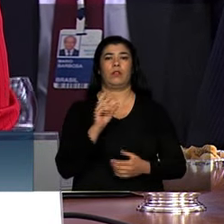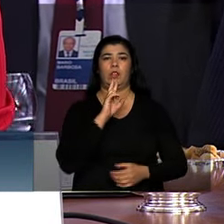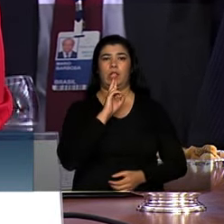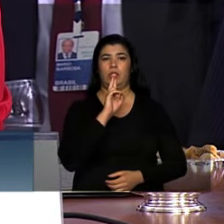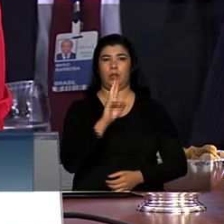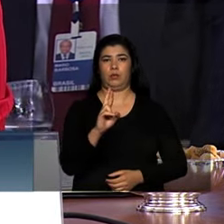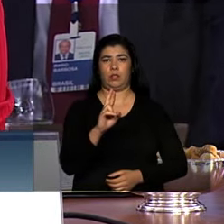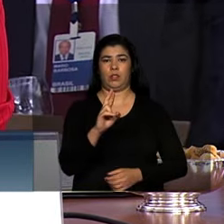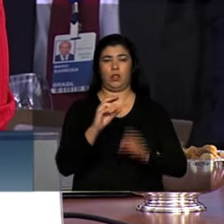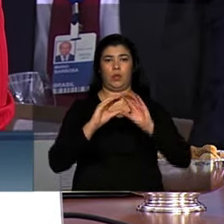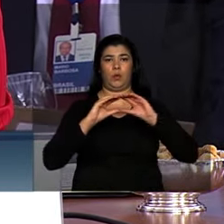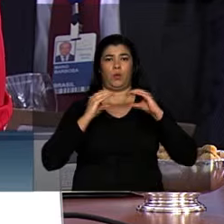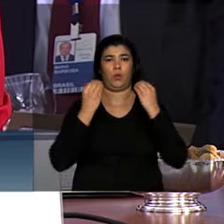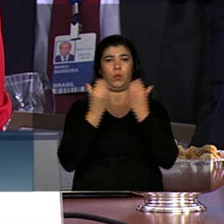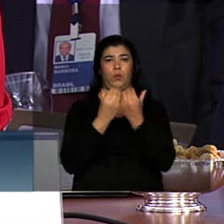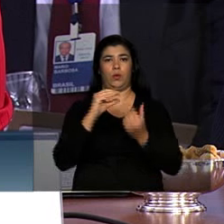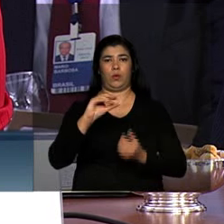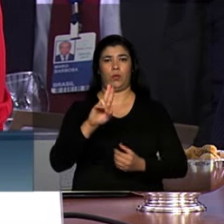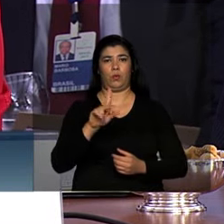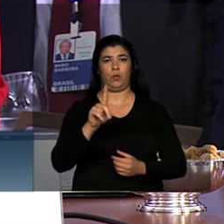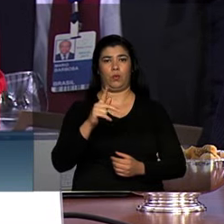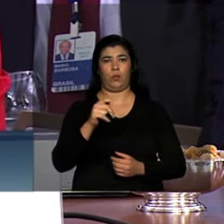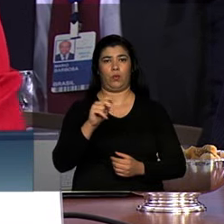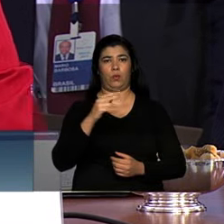resultados da cúpula social do Mercosul.